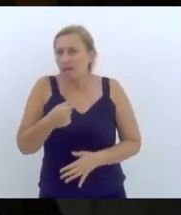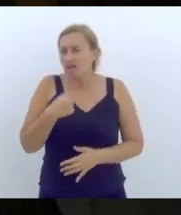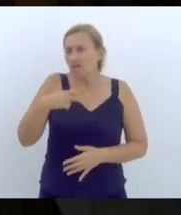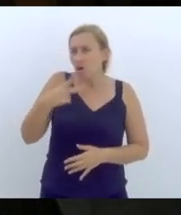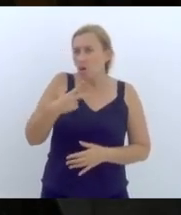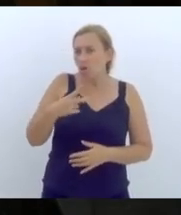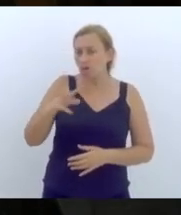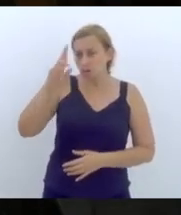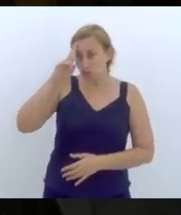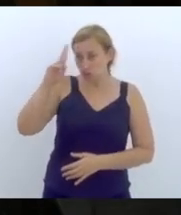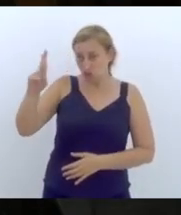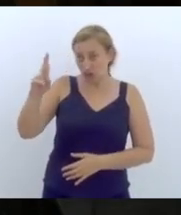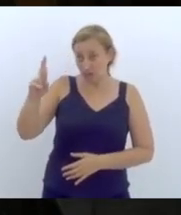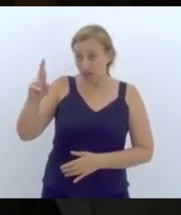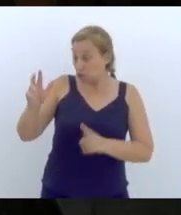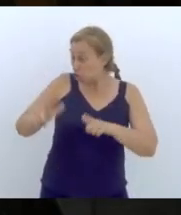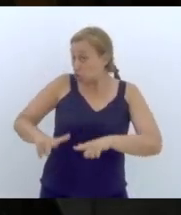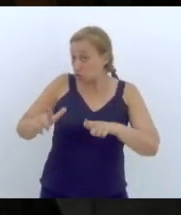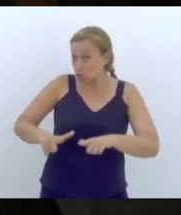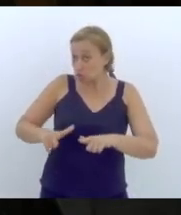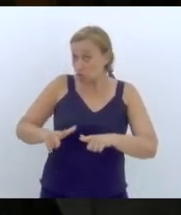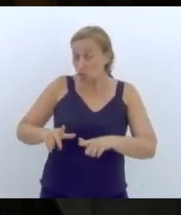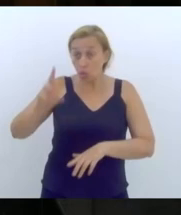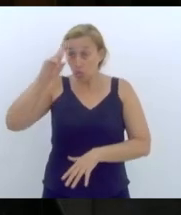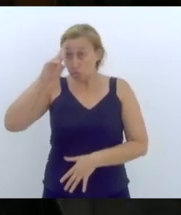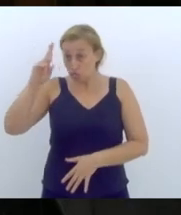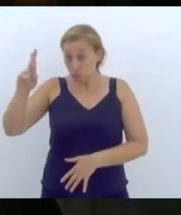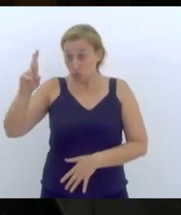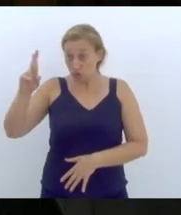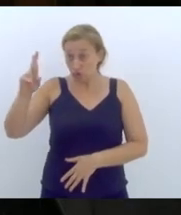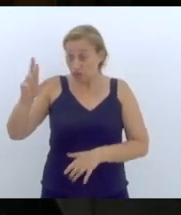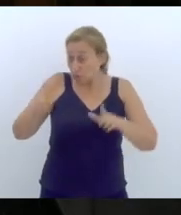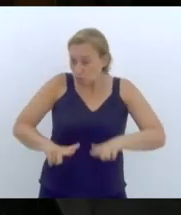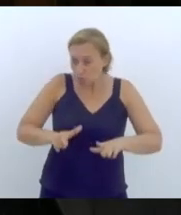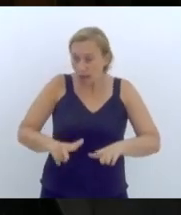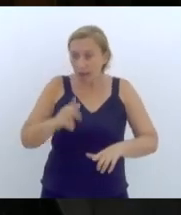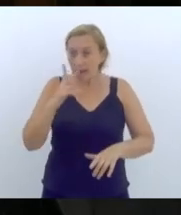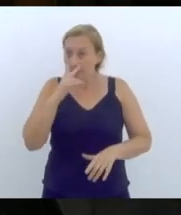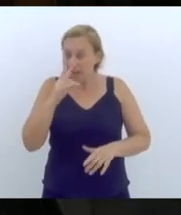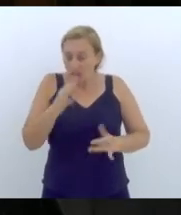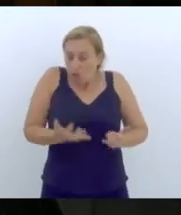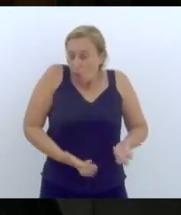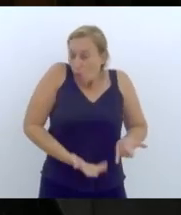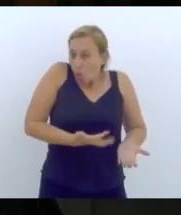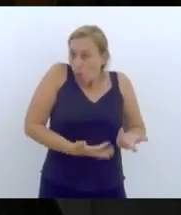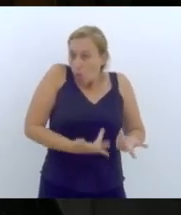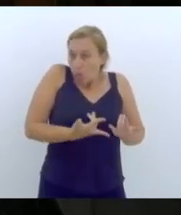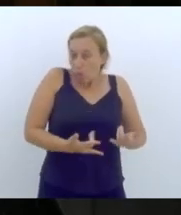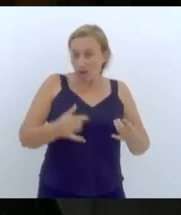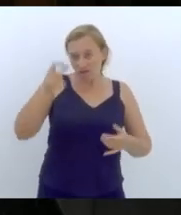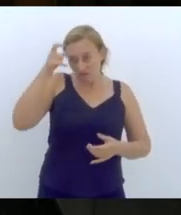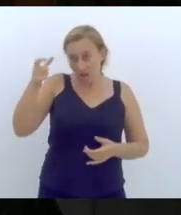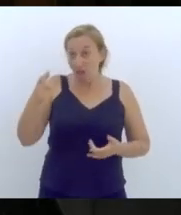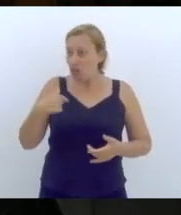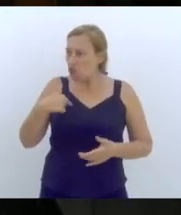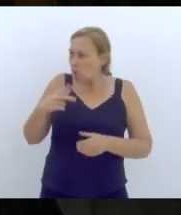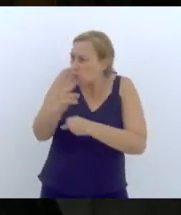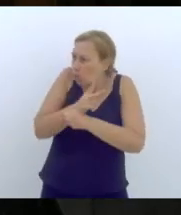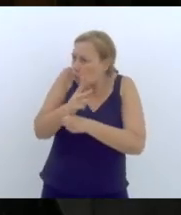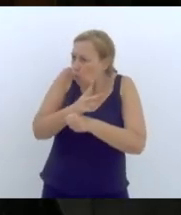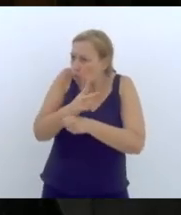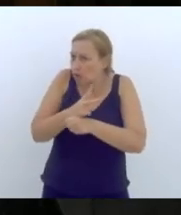dono de um estabelecimento, ou melhor, um inferninho. E eu procurei no dicionário o que